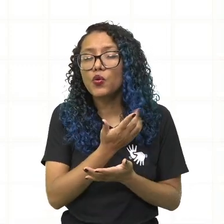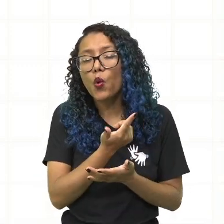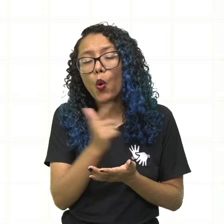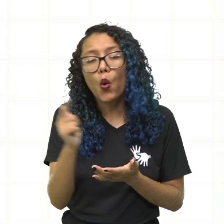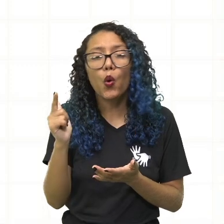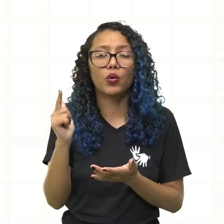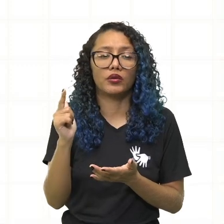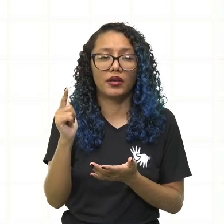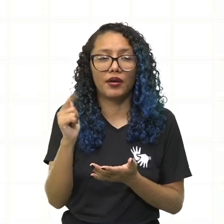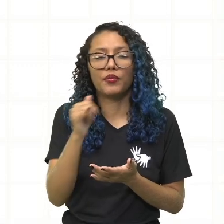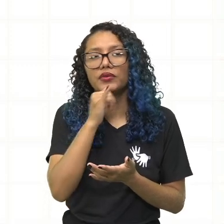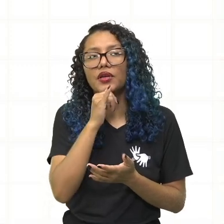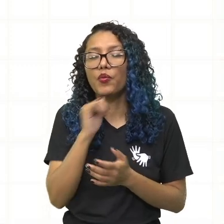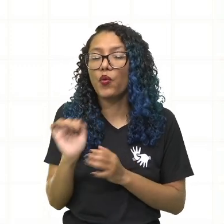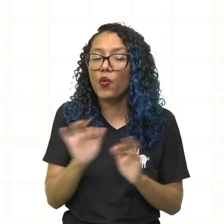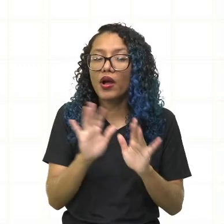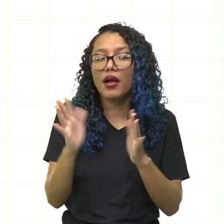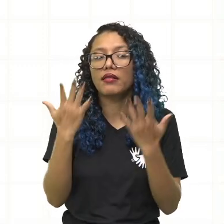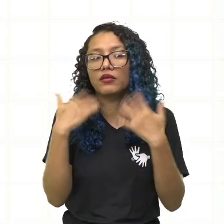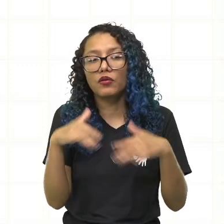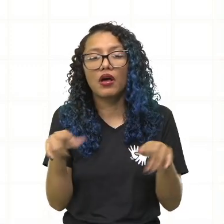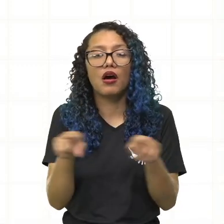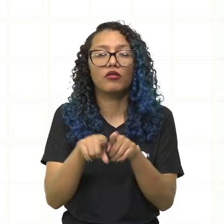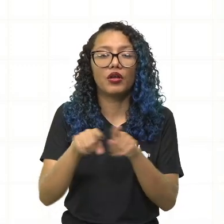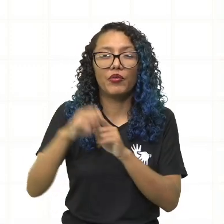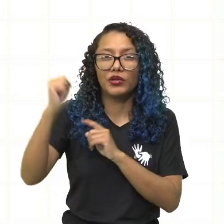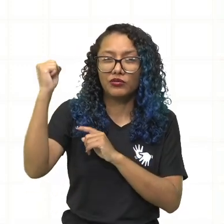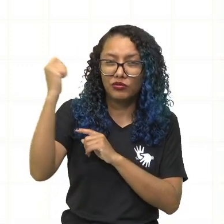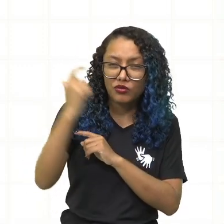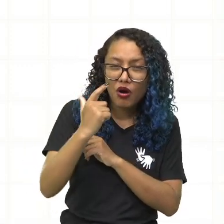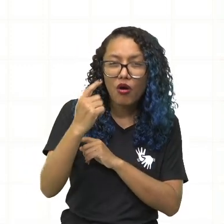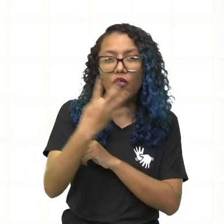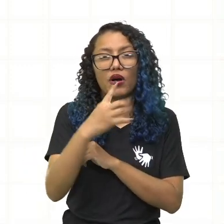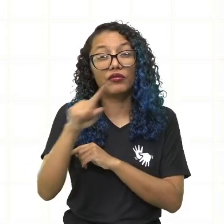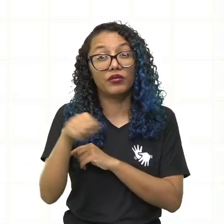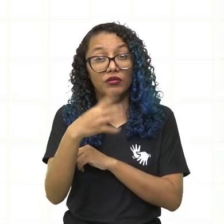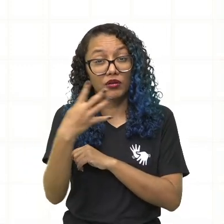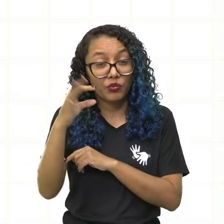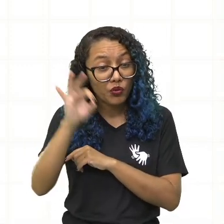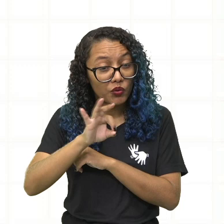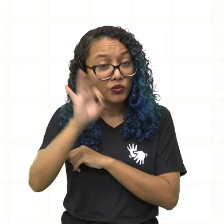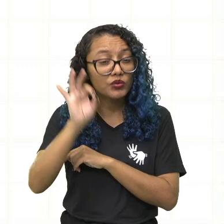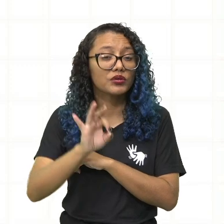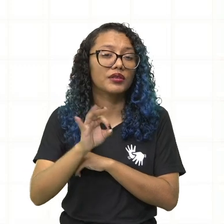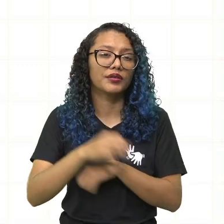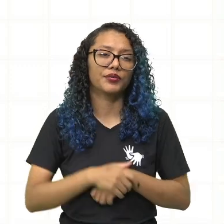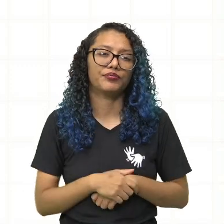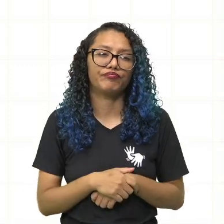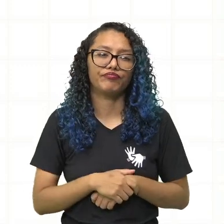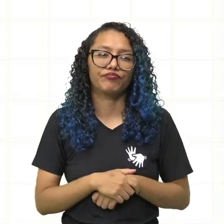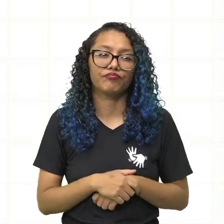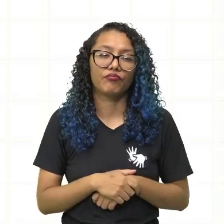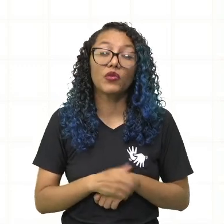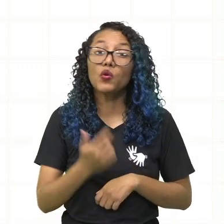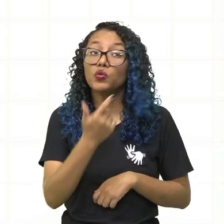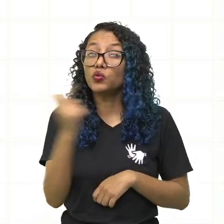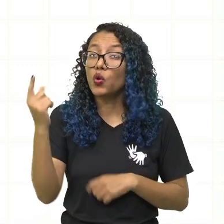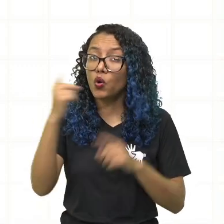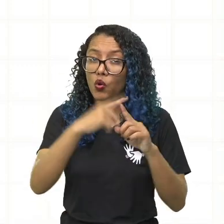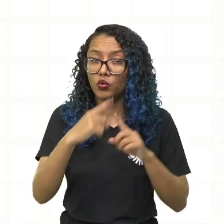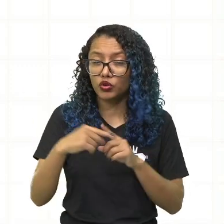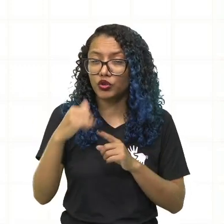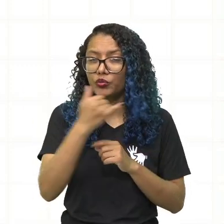com 6%. A produção de energia solar, com cerca de 4%. Então, as outras formas de produção de